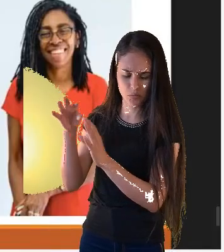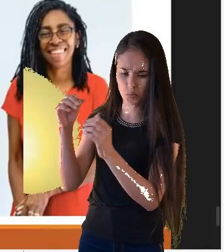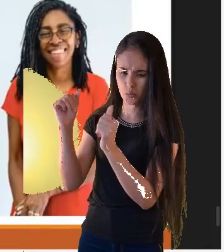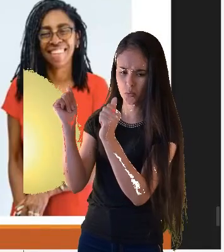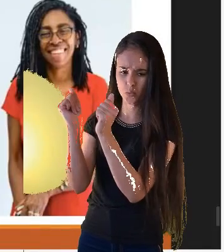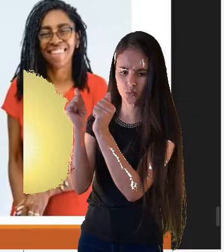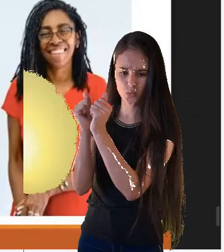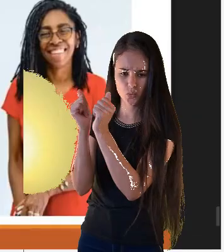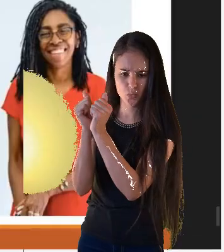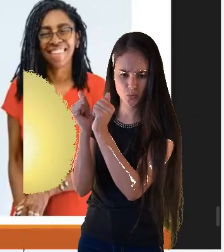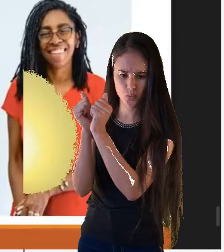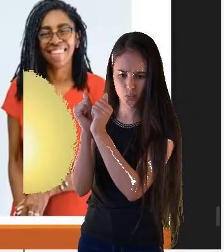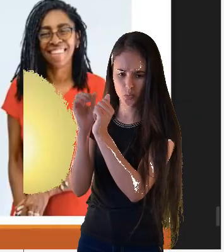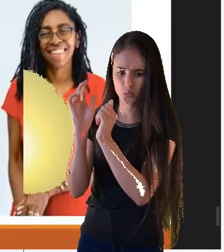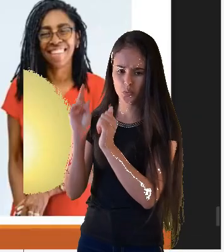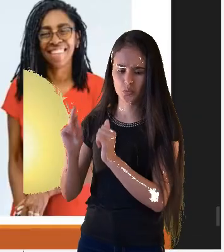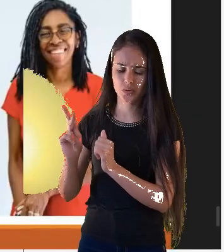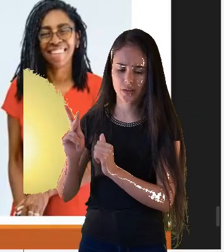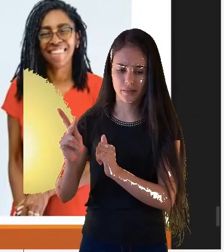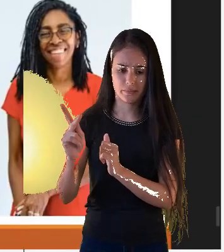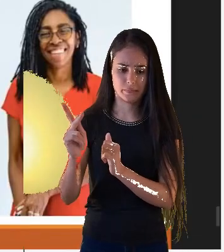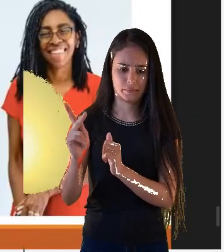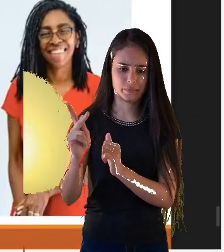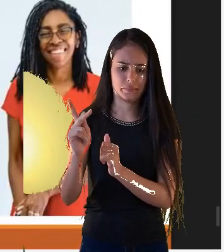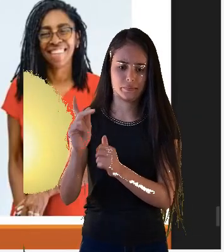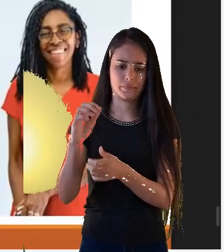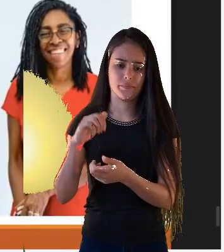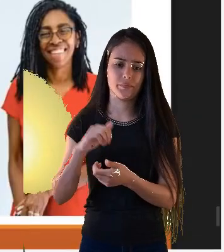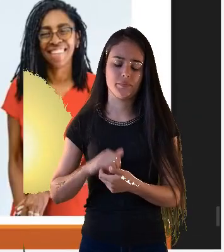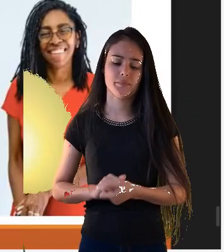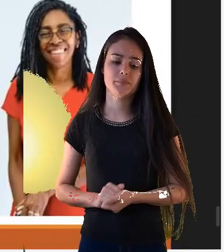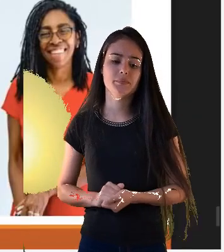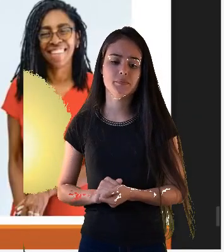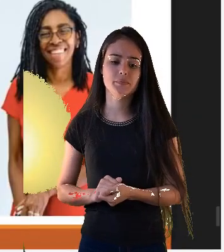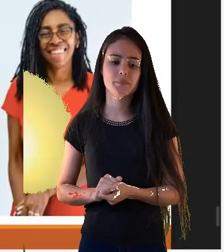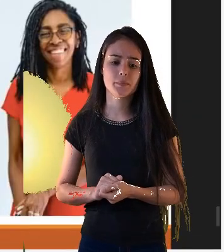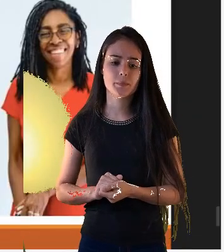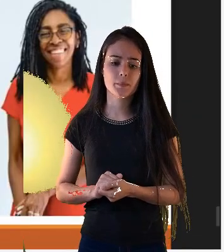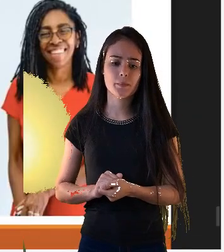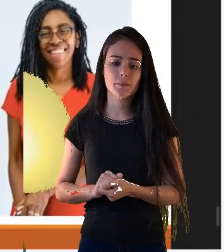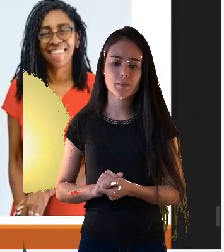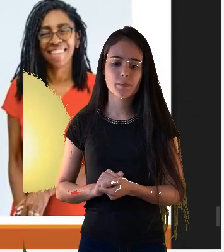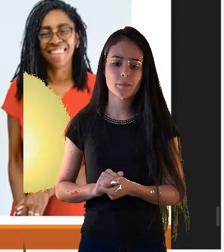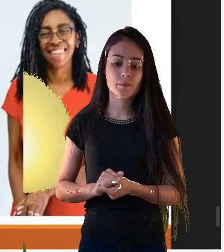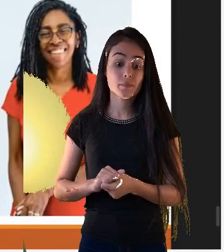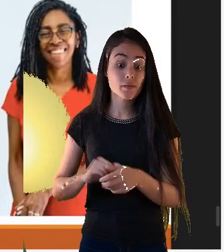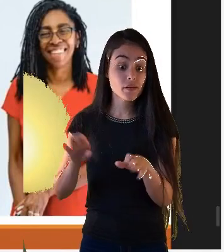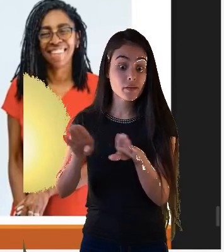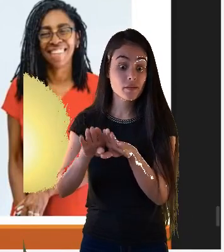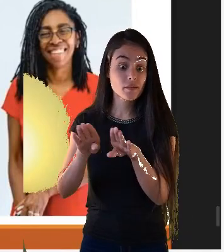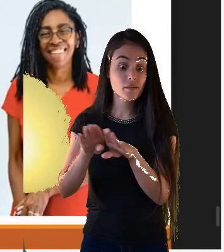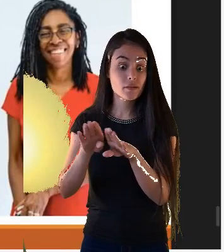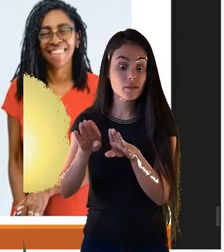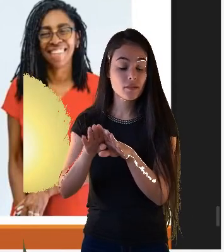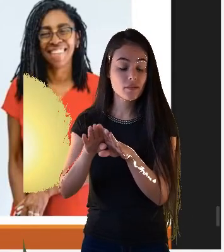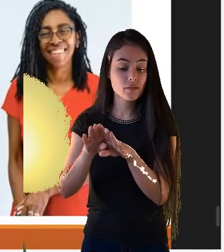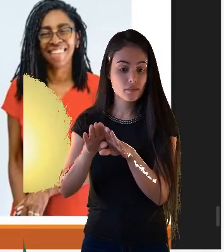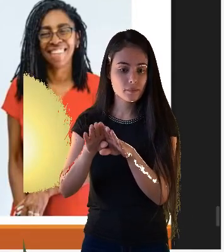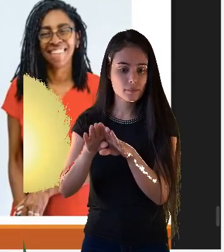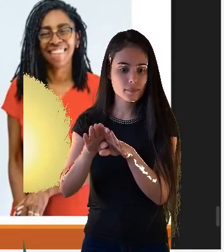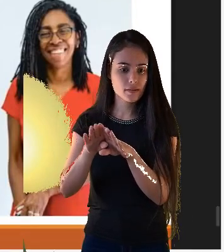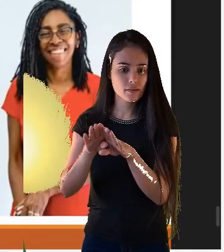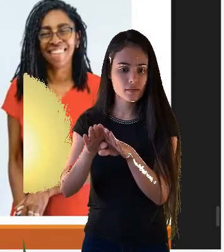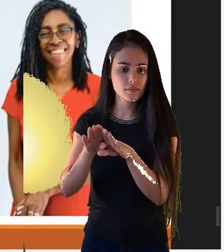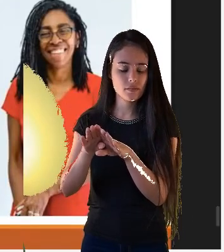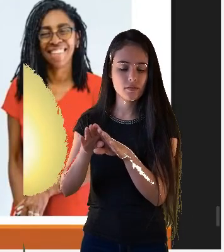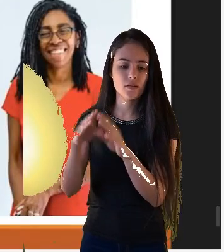ONU Mulheres Brasil e o Comitê Técnico de Saúde da População Negra do Ministério da Saúde. E,